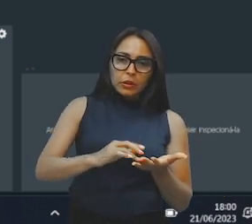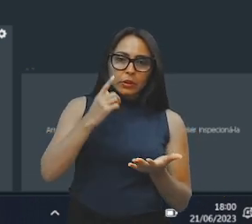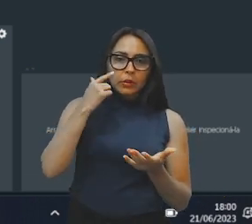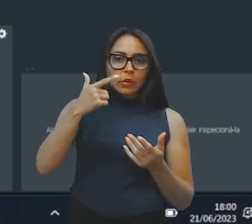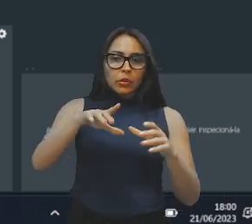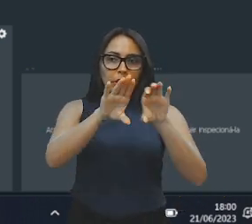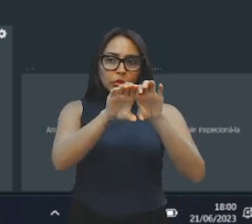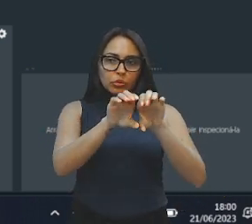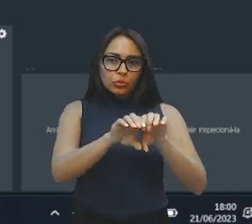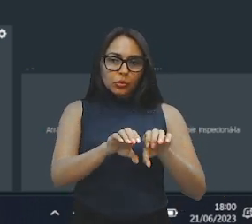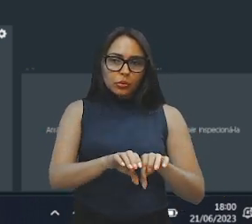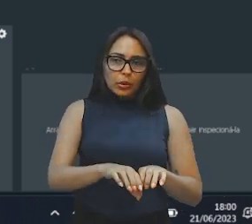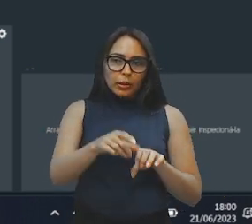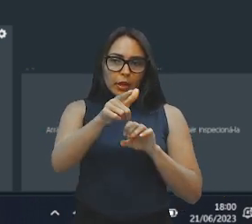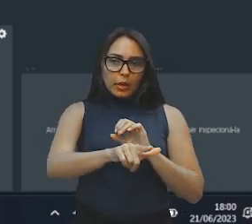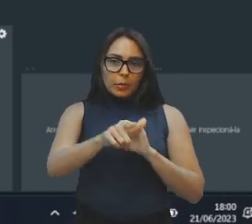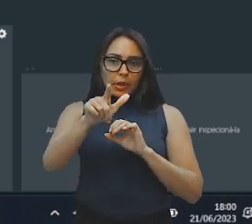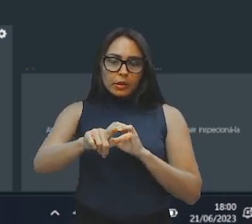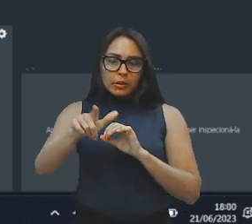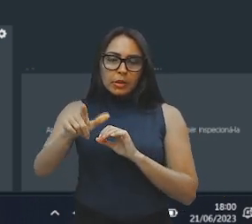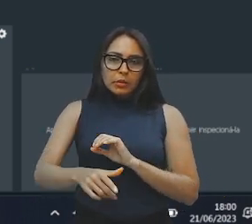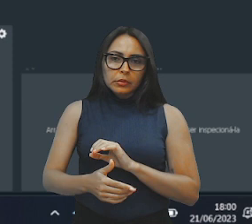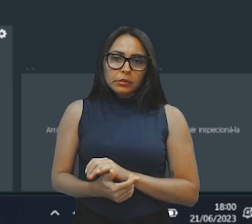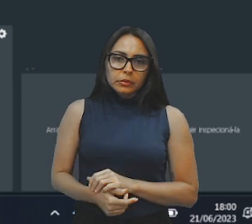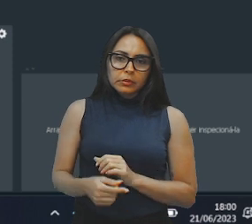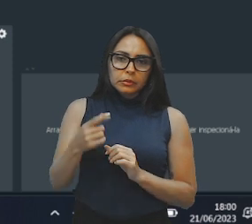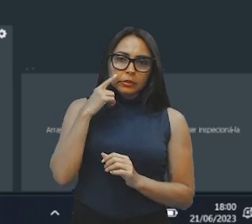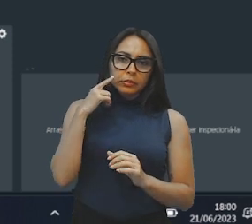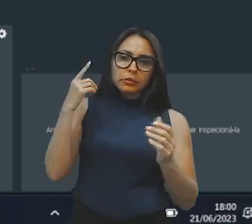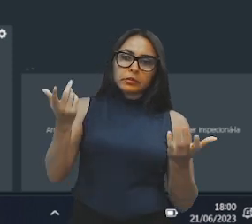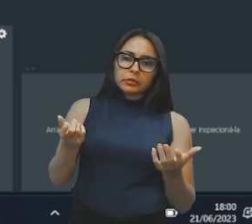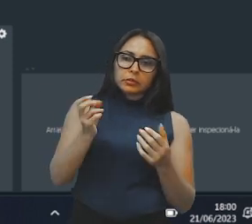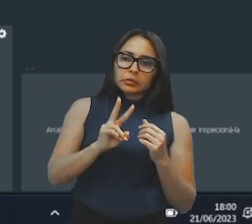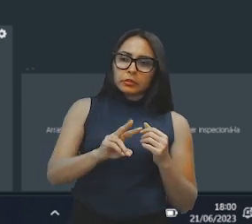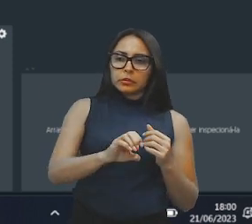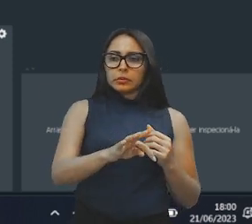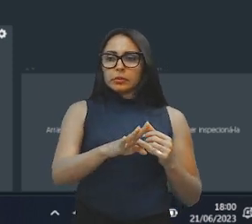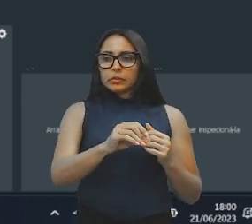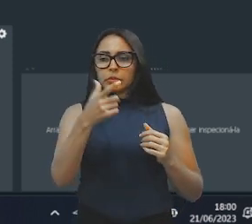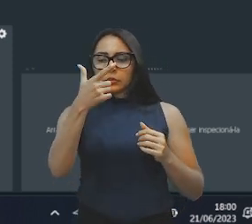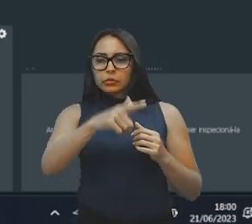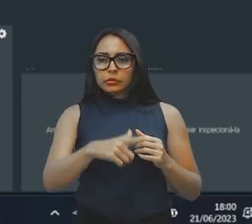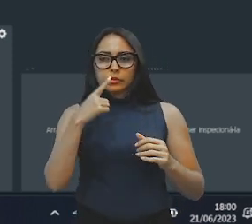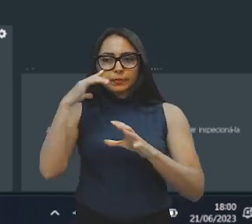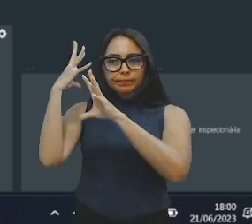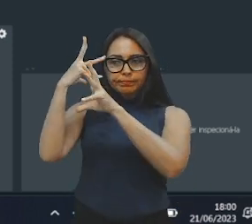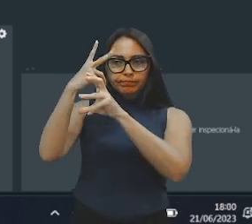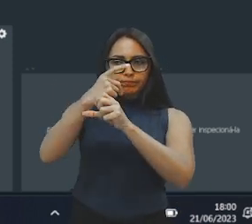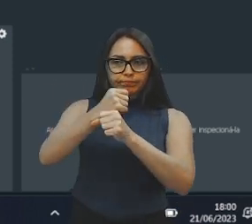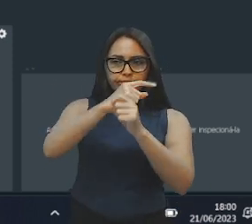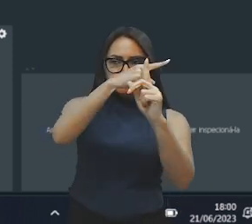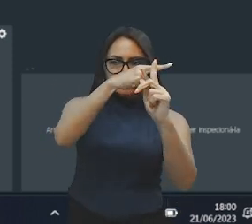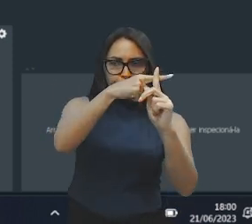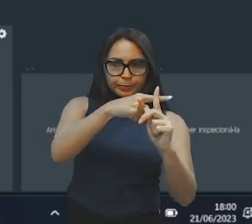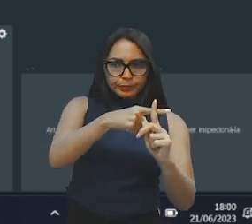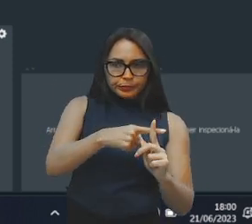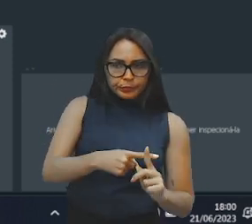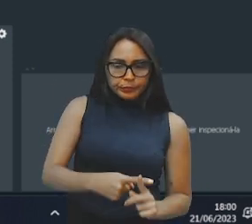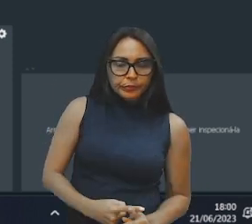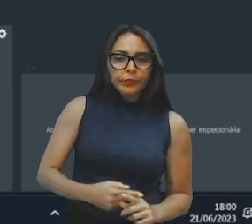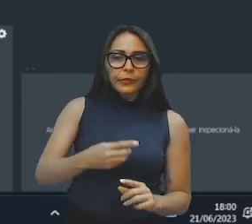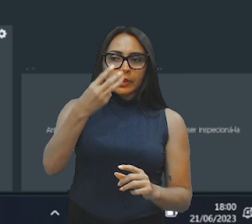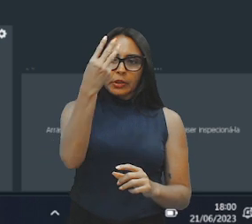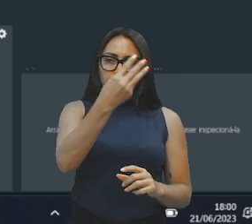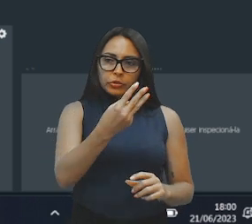repetição, onde ele vai varrer o vetor novamente e vai somar as 3 idades. Depois que ele terminar essa